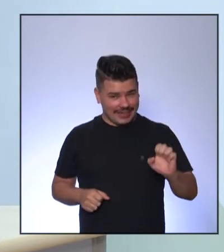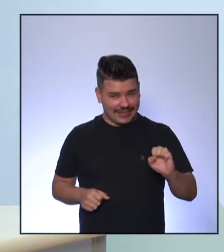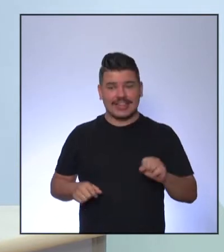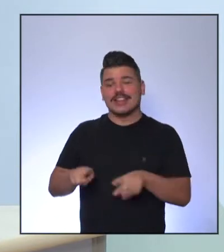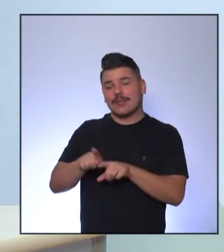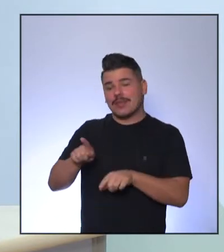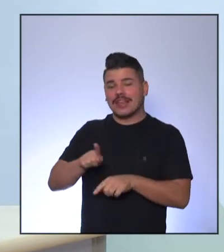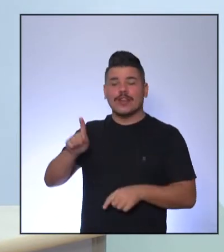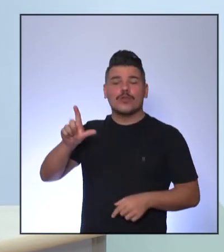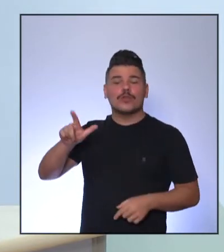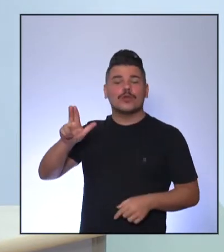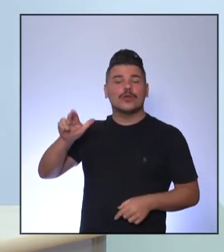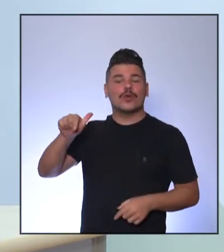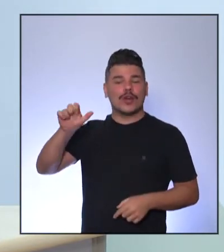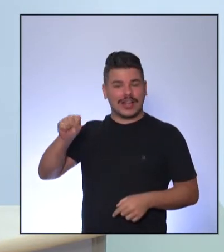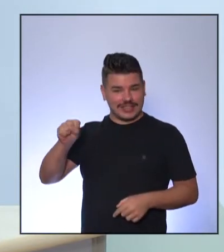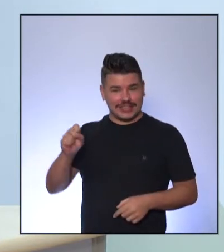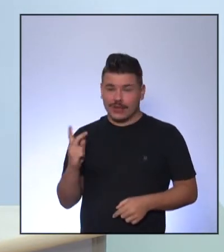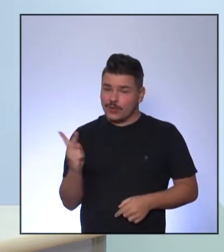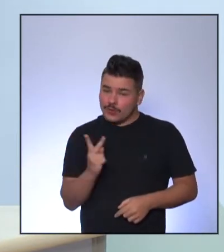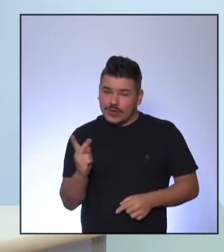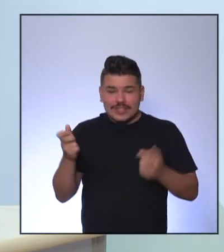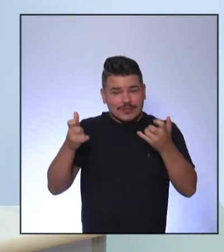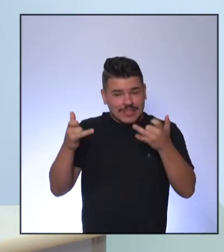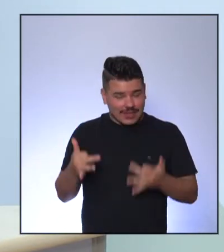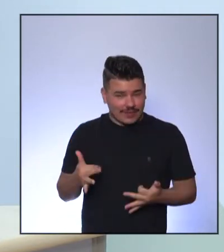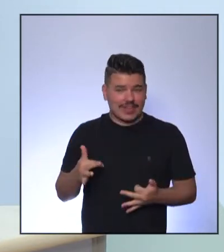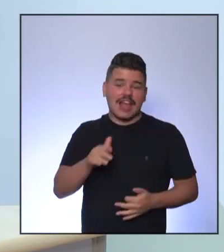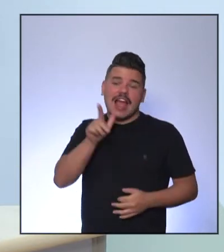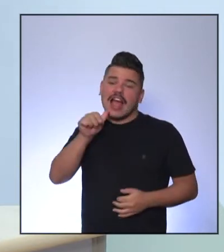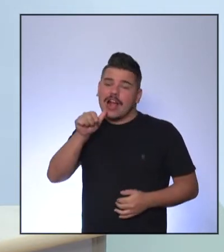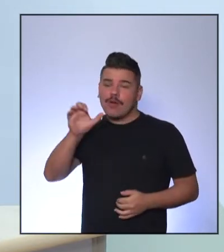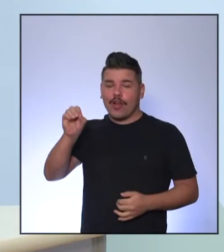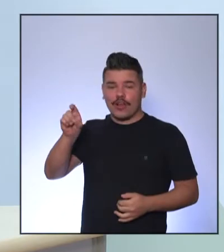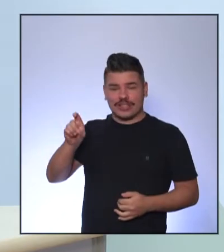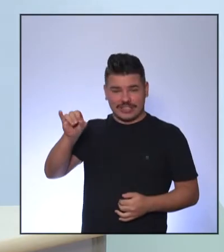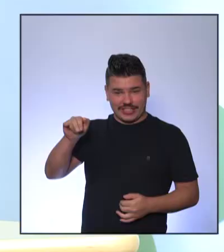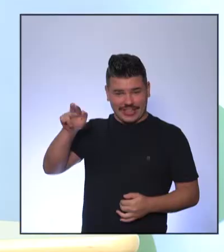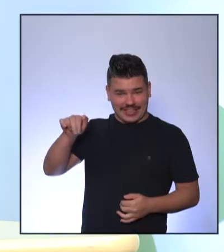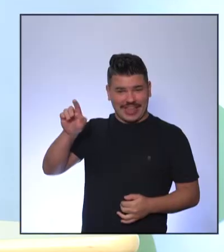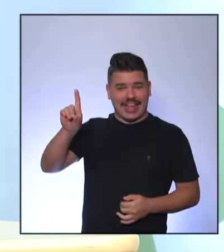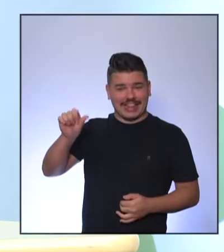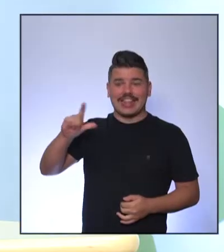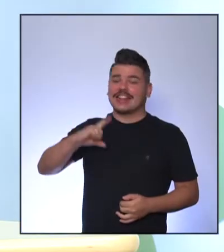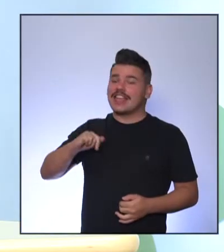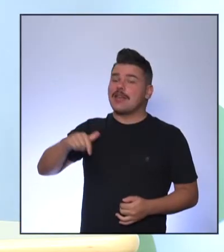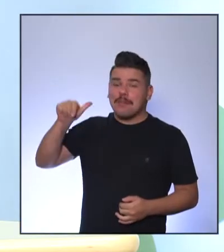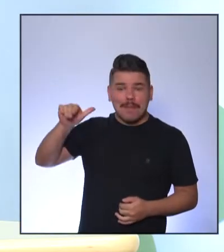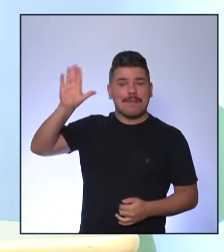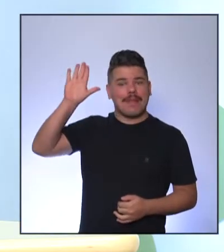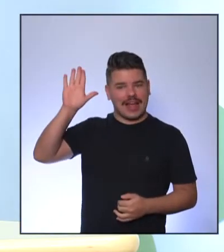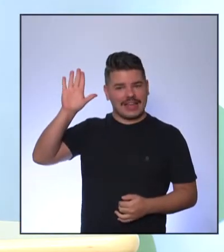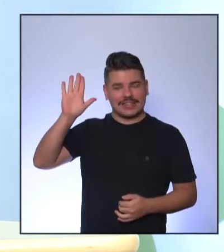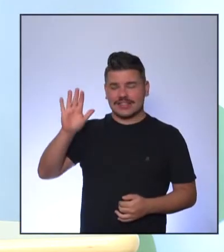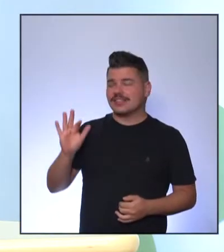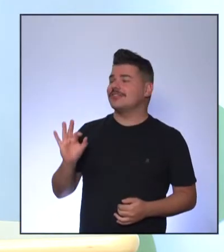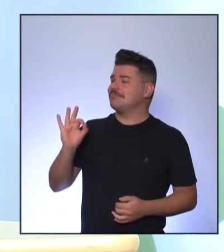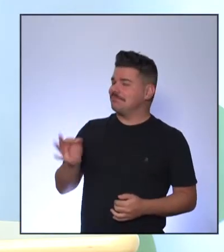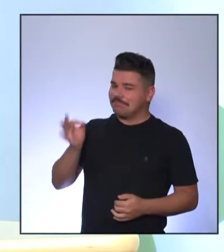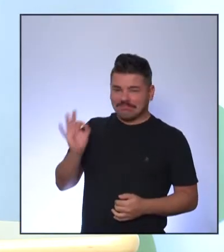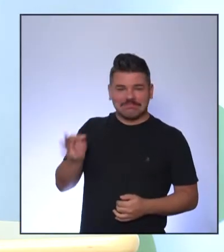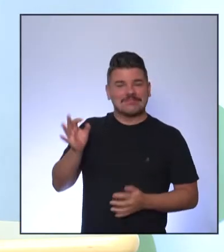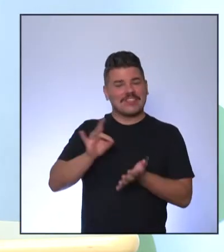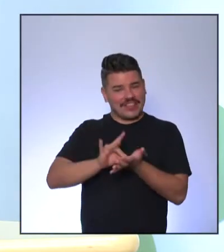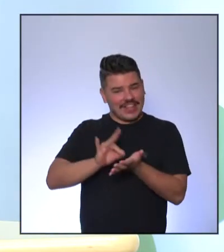colocaram aqui que a água oxigenada tem mais oxigênio. Nossa, é exatamente isso, né? Por isso que ela recebe esse nome, né?